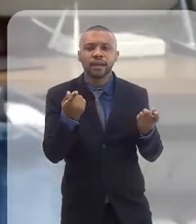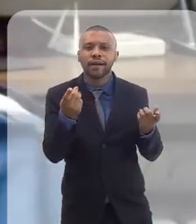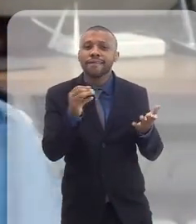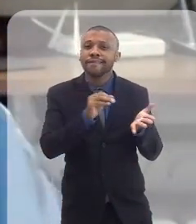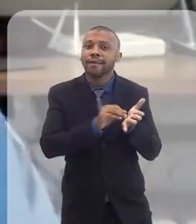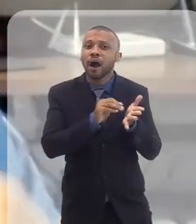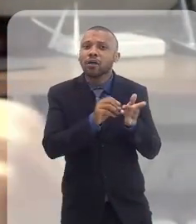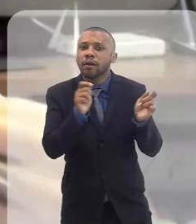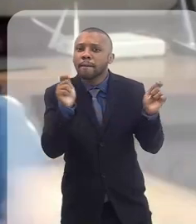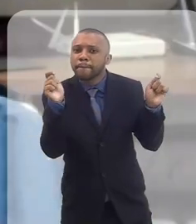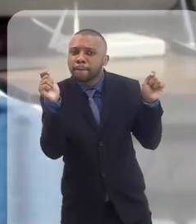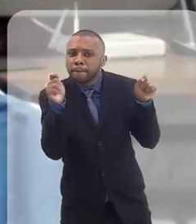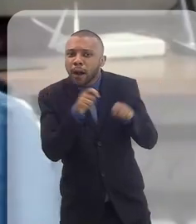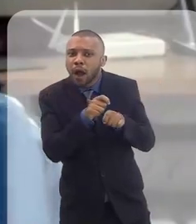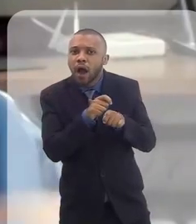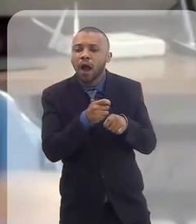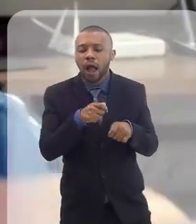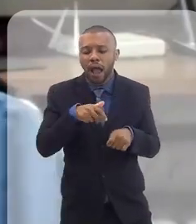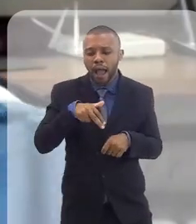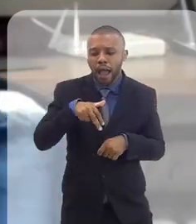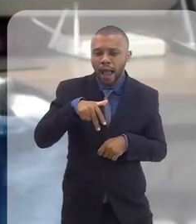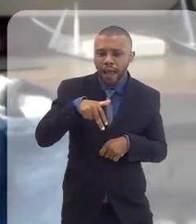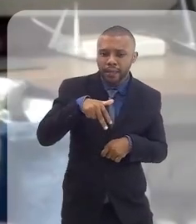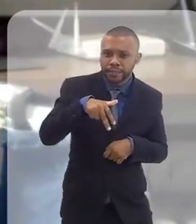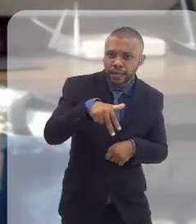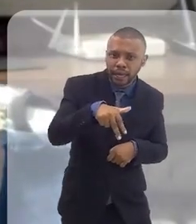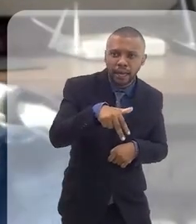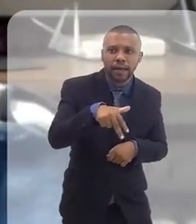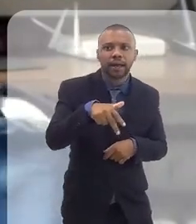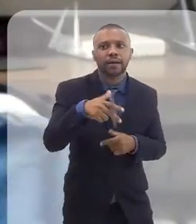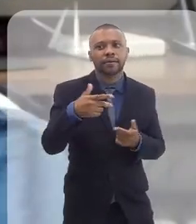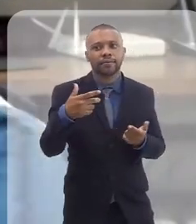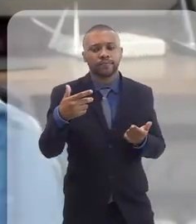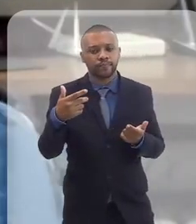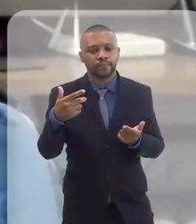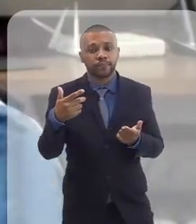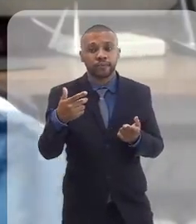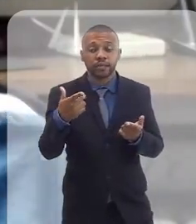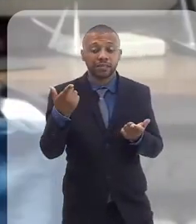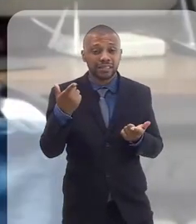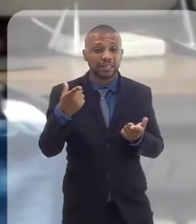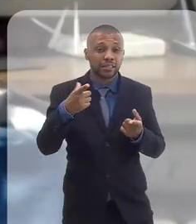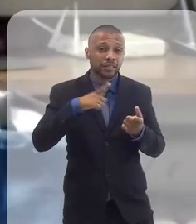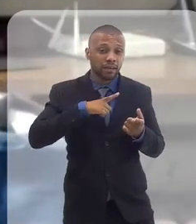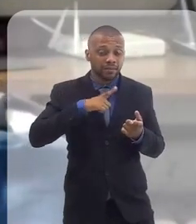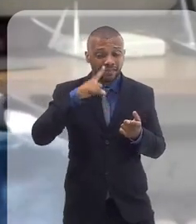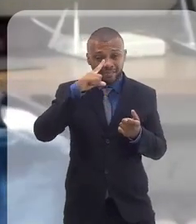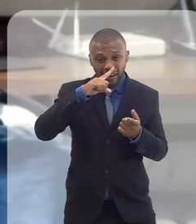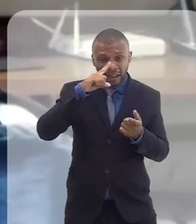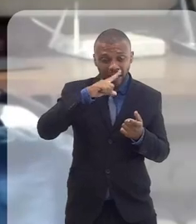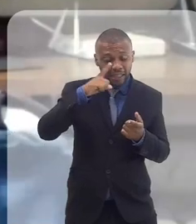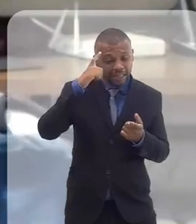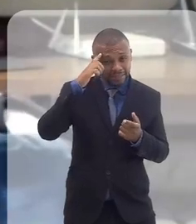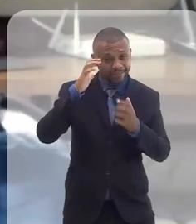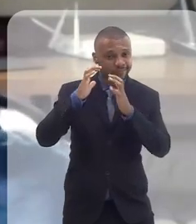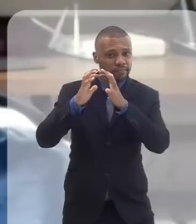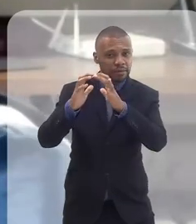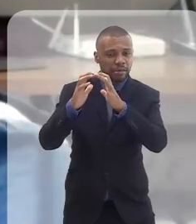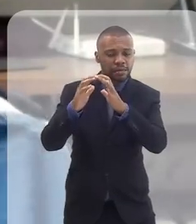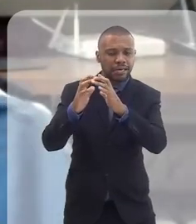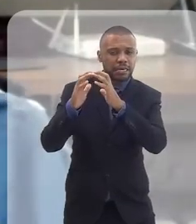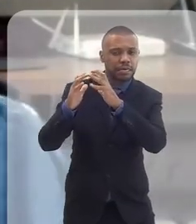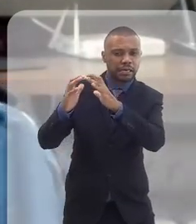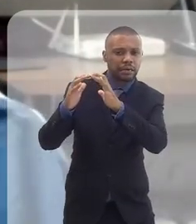incapacitadas para exercício, para andar, algumas, inclusive, com lesão cerebral